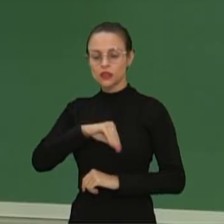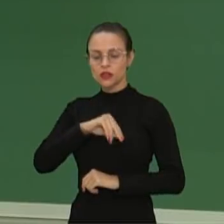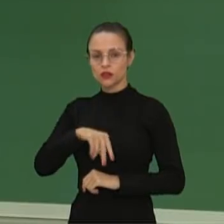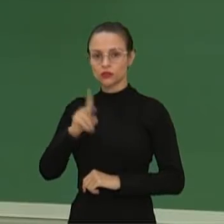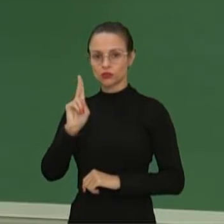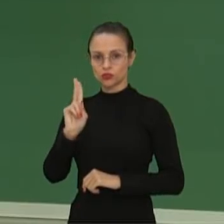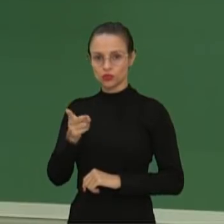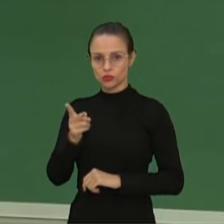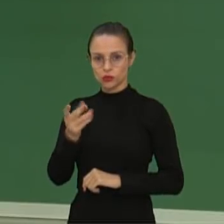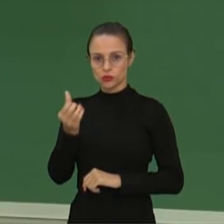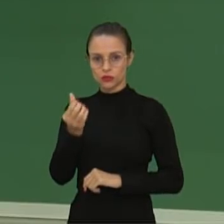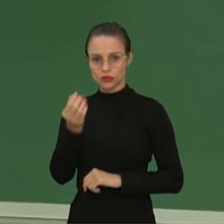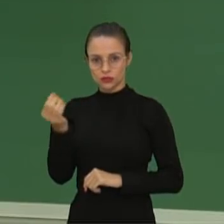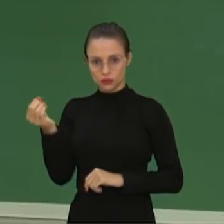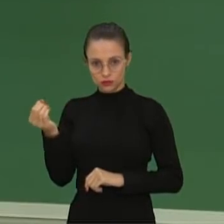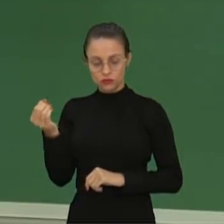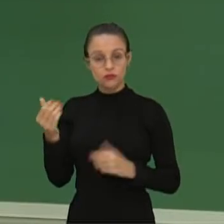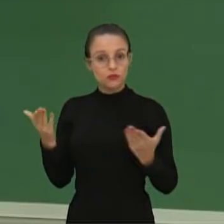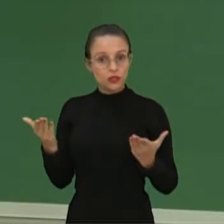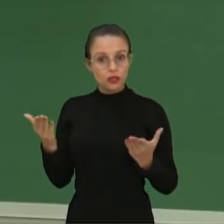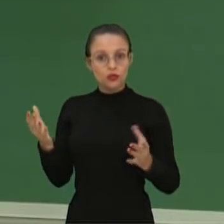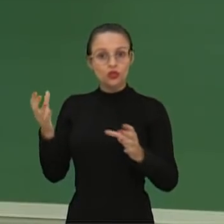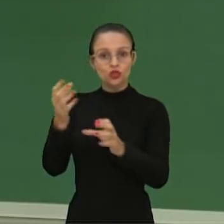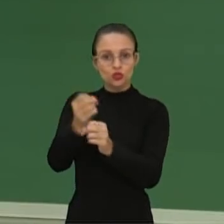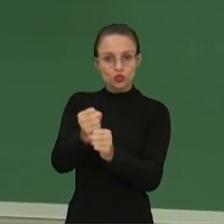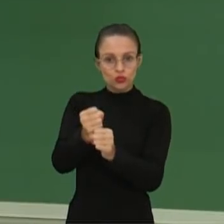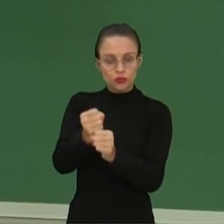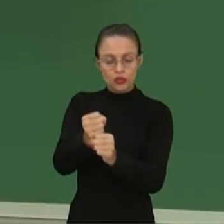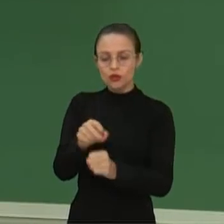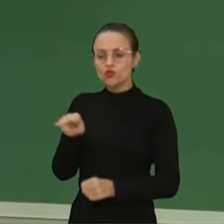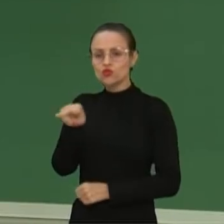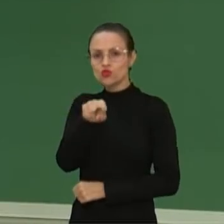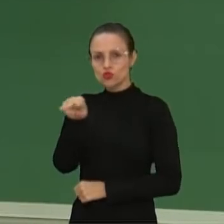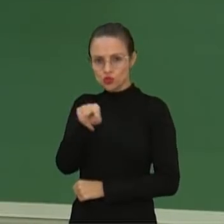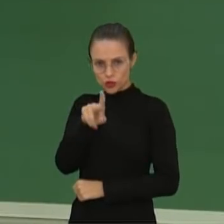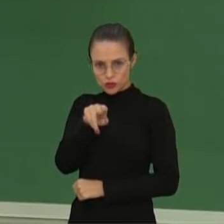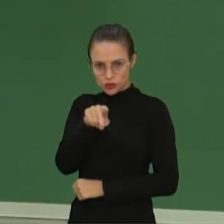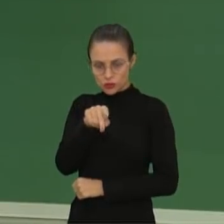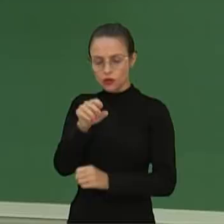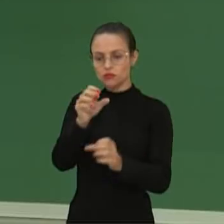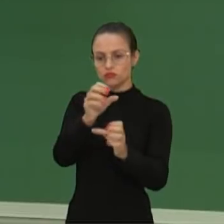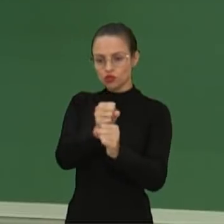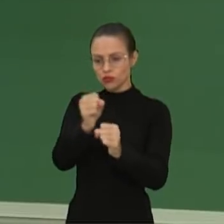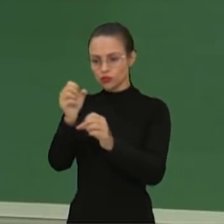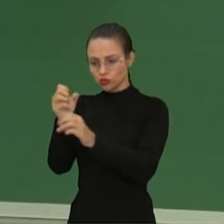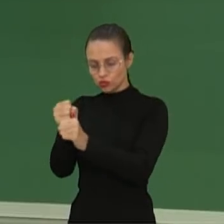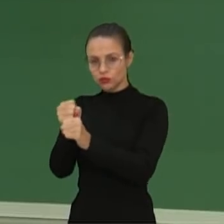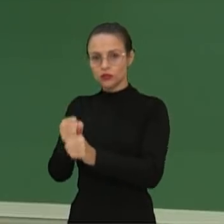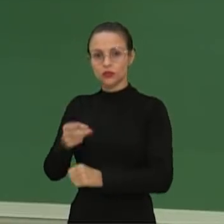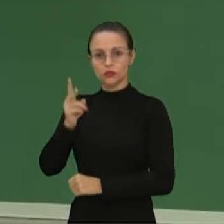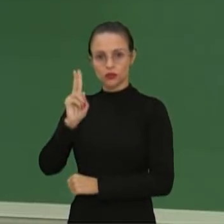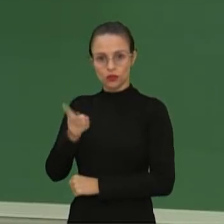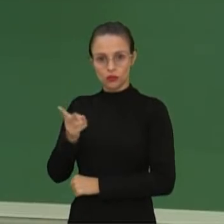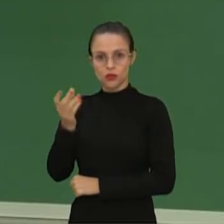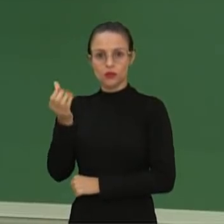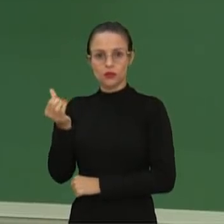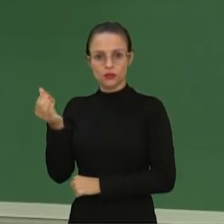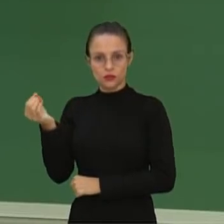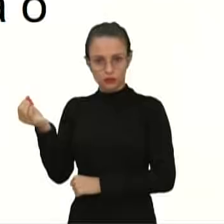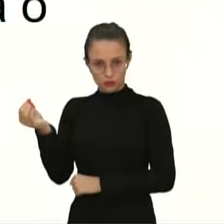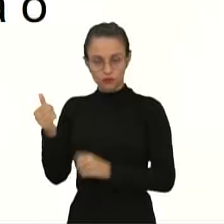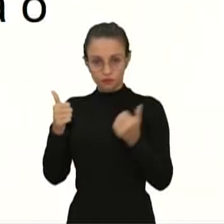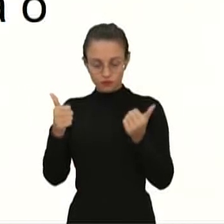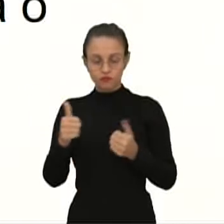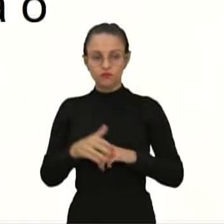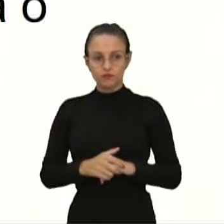2.600. Então, juntando o que ganha Caio e Felipe, vai dar quanto? 2.600,